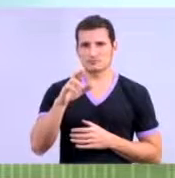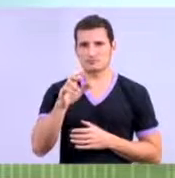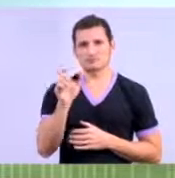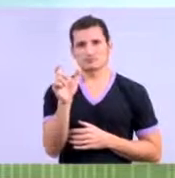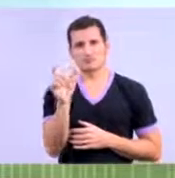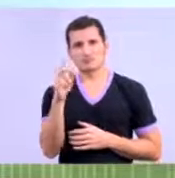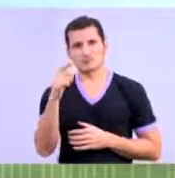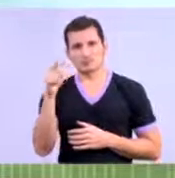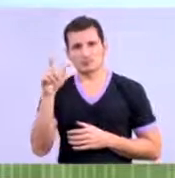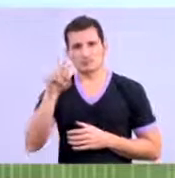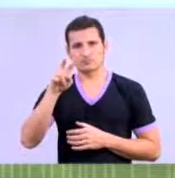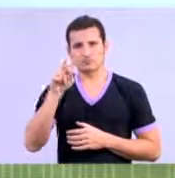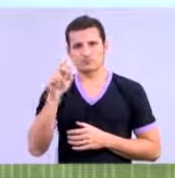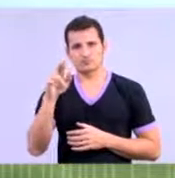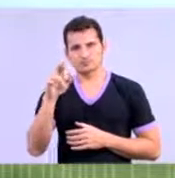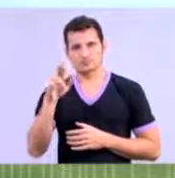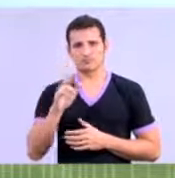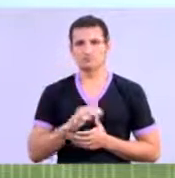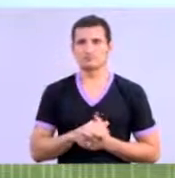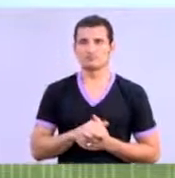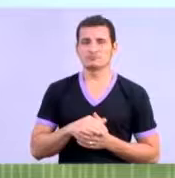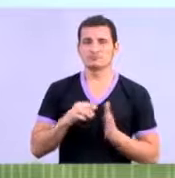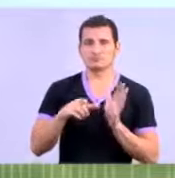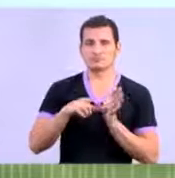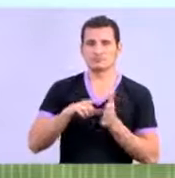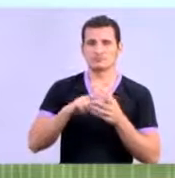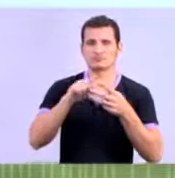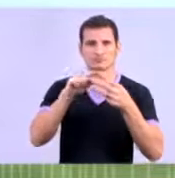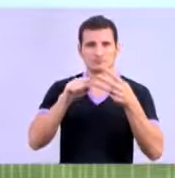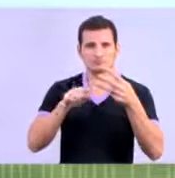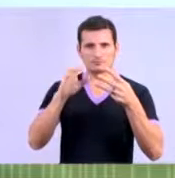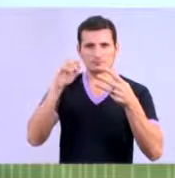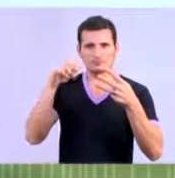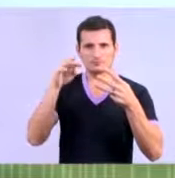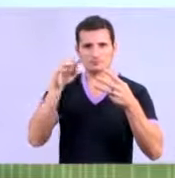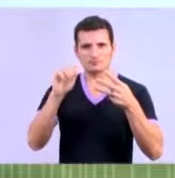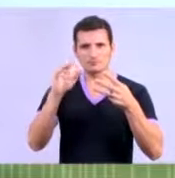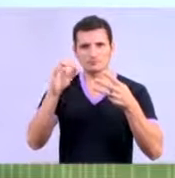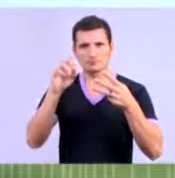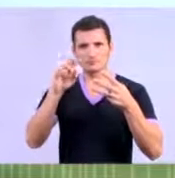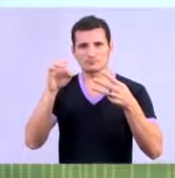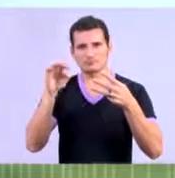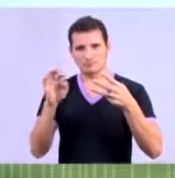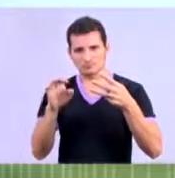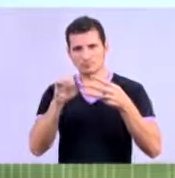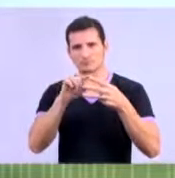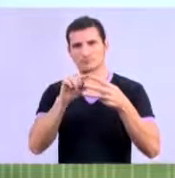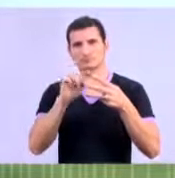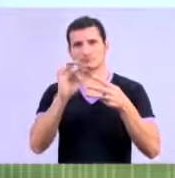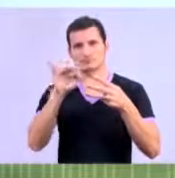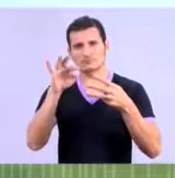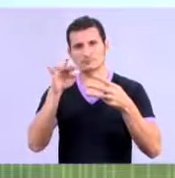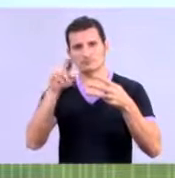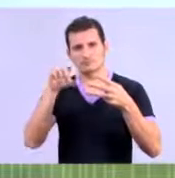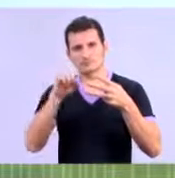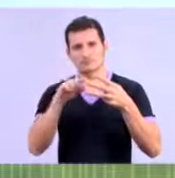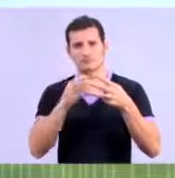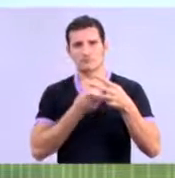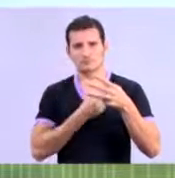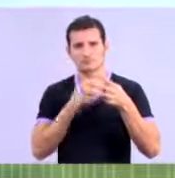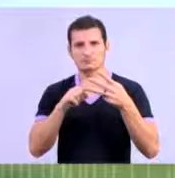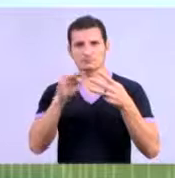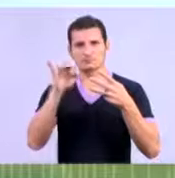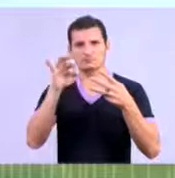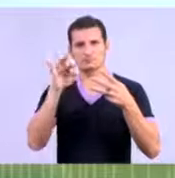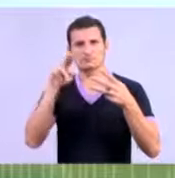variável. A minha conta corrente antigamente tinha 3 características: título, ou número, titular e saldo. Agora eu vou